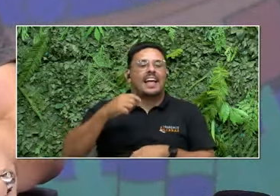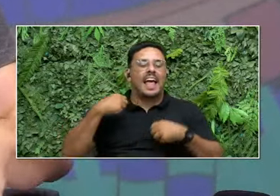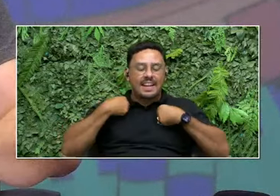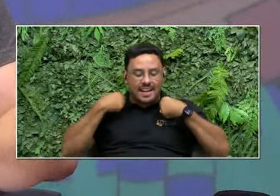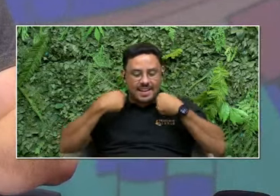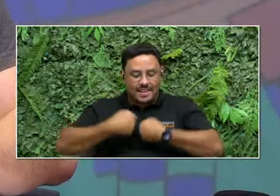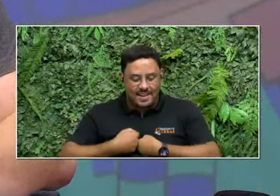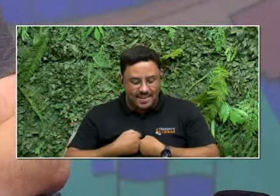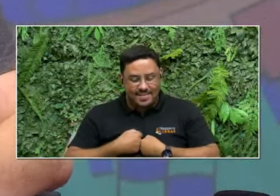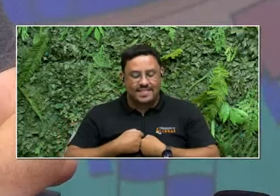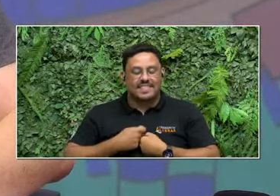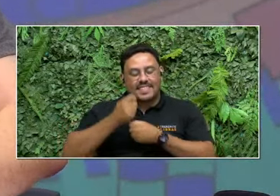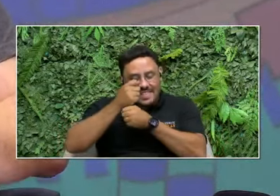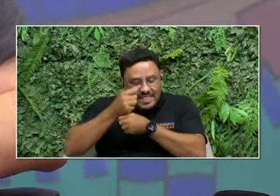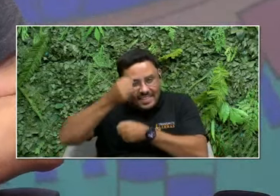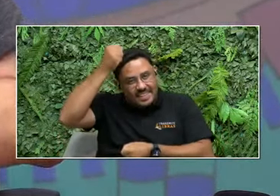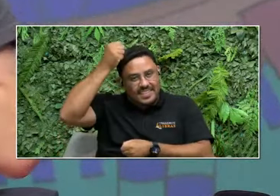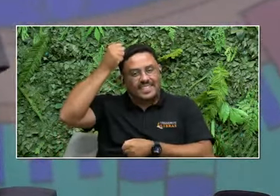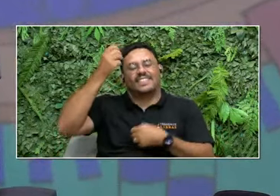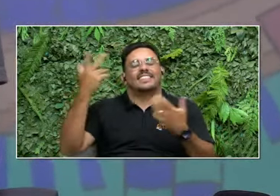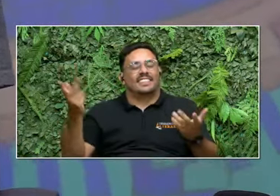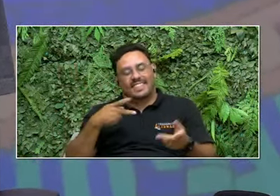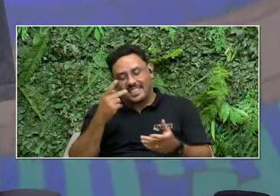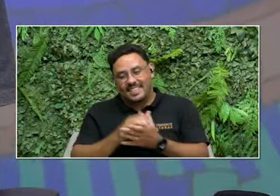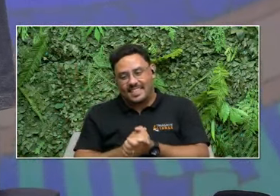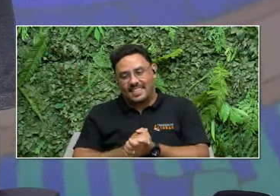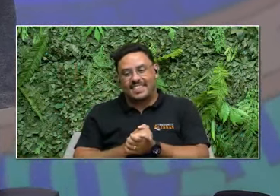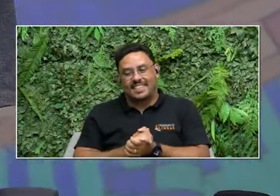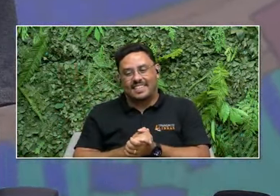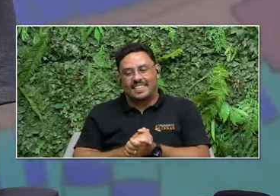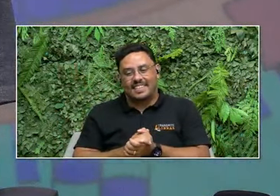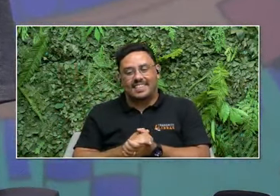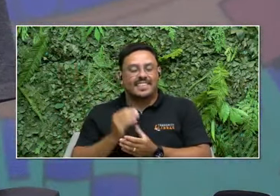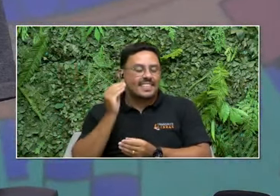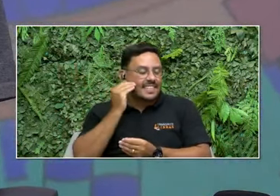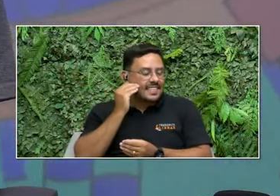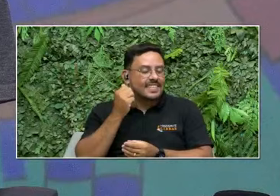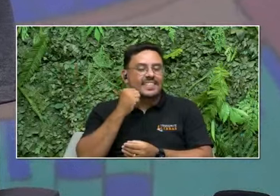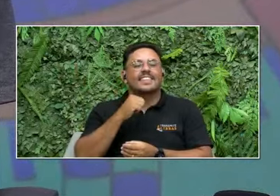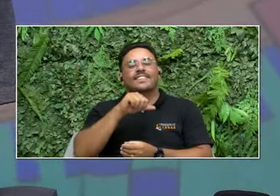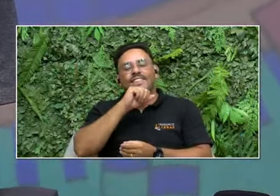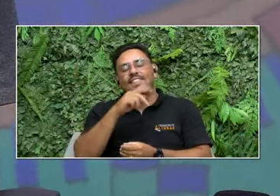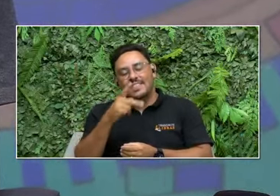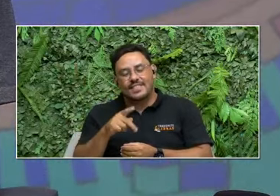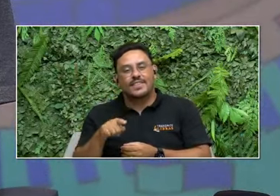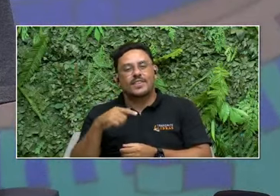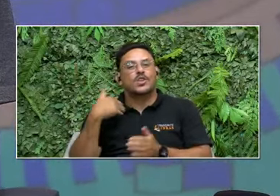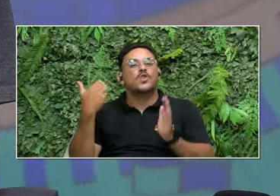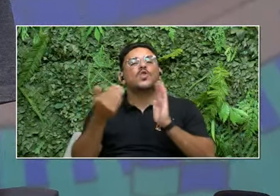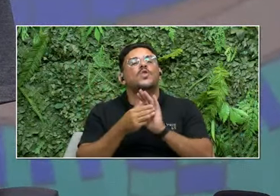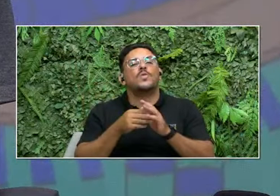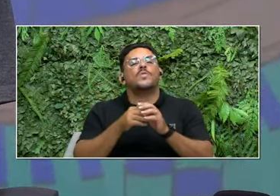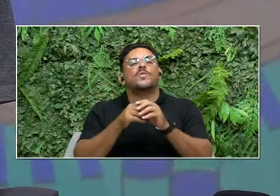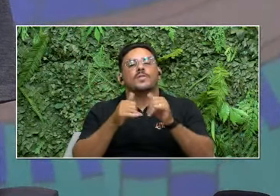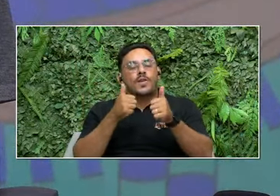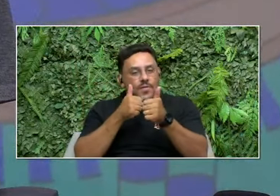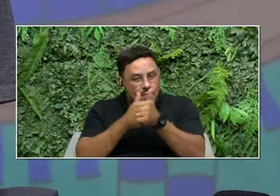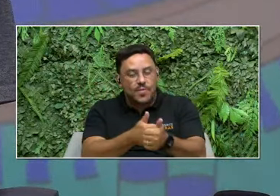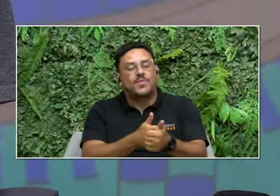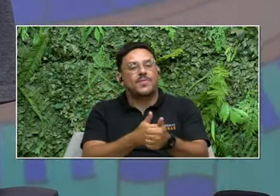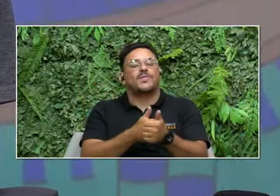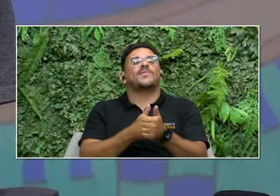falei para você levar guarda-chuva menino beijo para sal mãe também para todo mundo que tá ligado aí na jornada esportiva